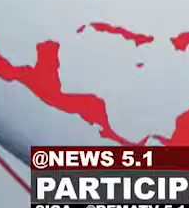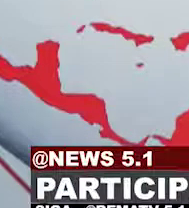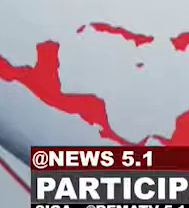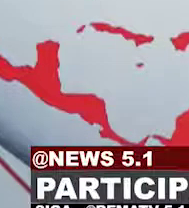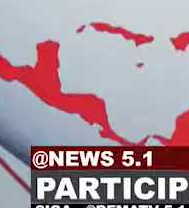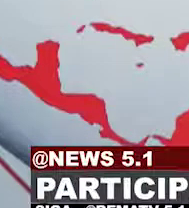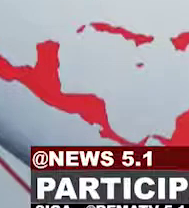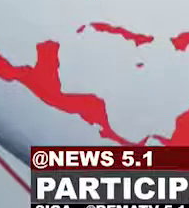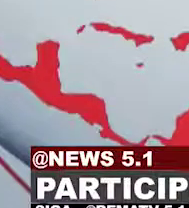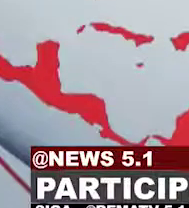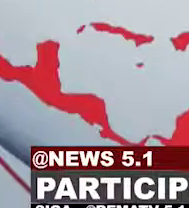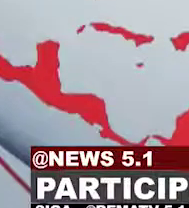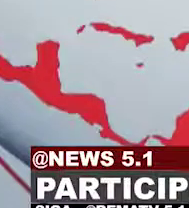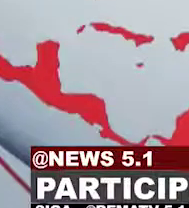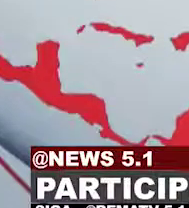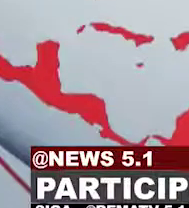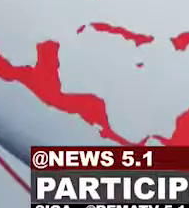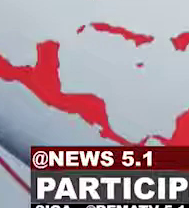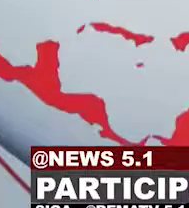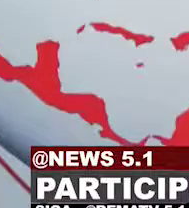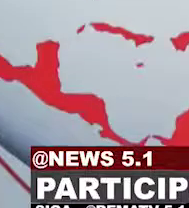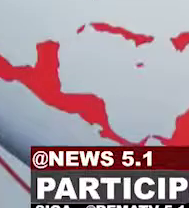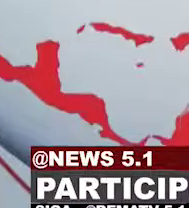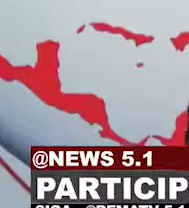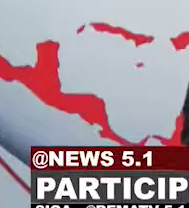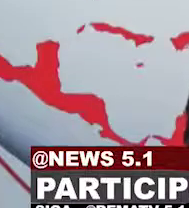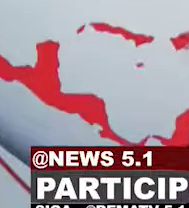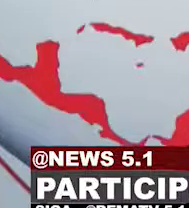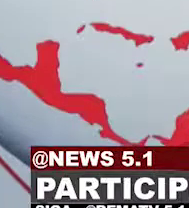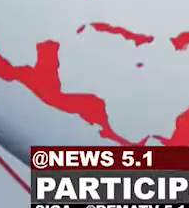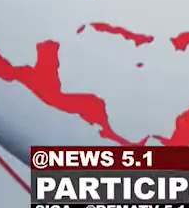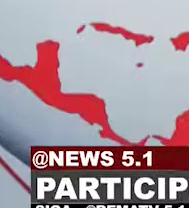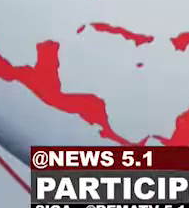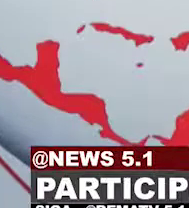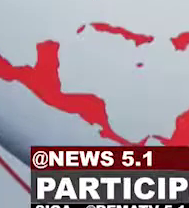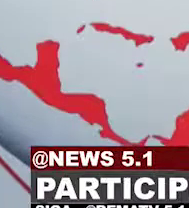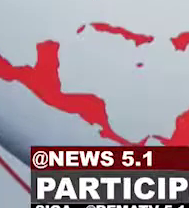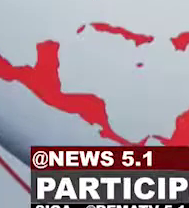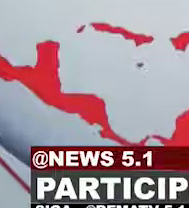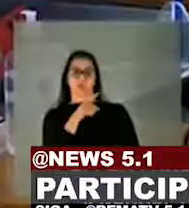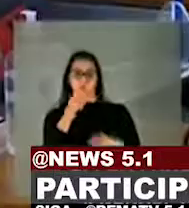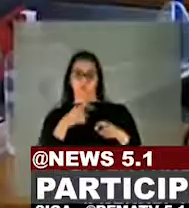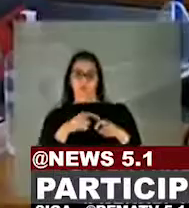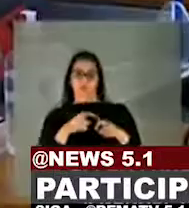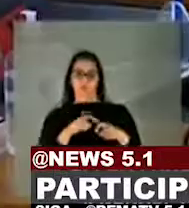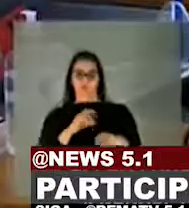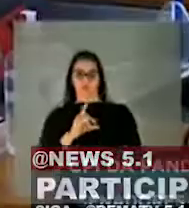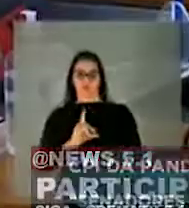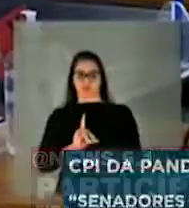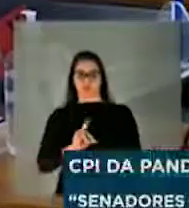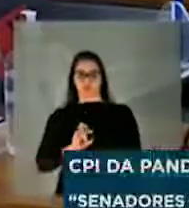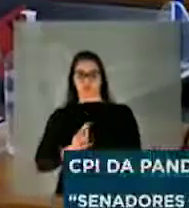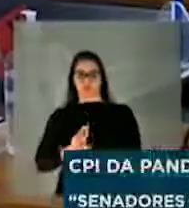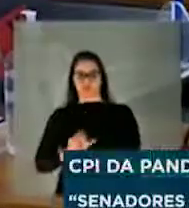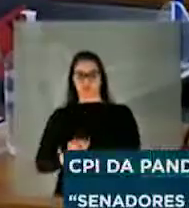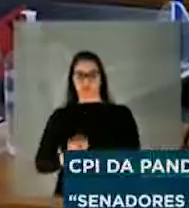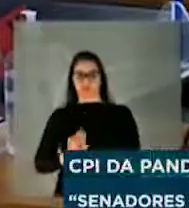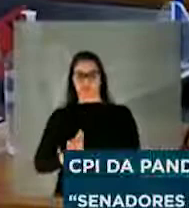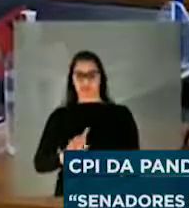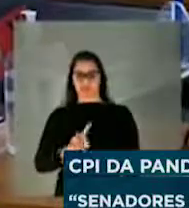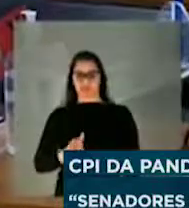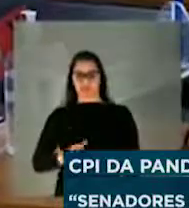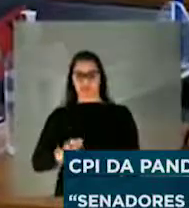exibiu aquele vídeo do Dráuzio Varella vamos ver esse momento aí por favor roda aí vamos lá Deus sabe